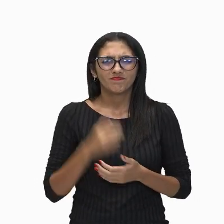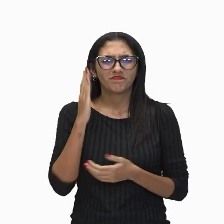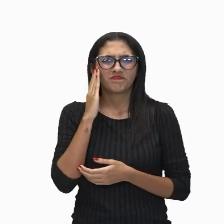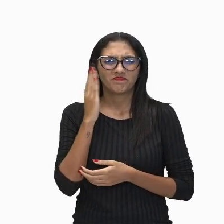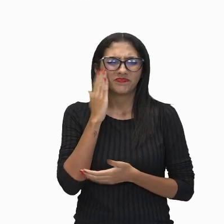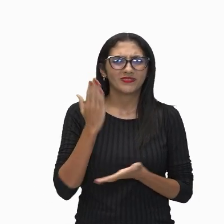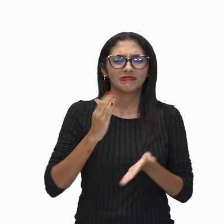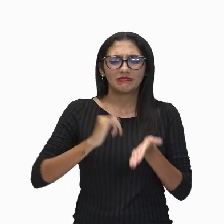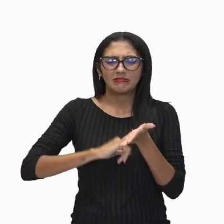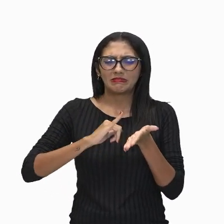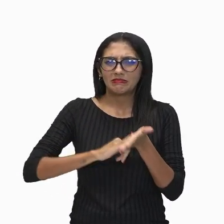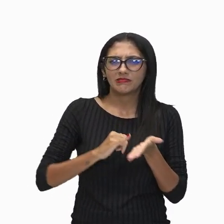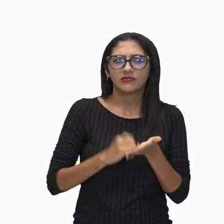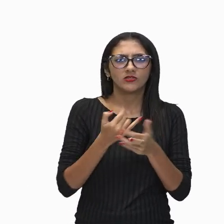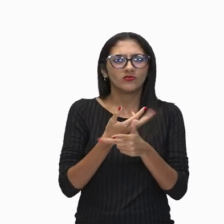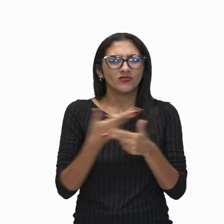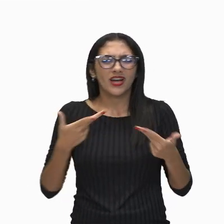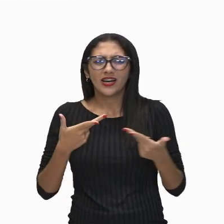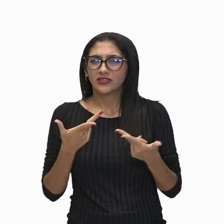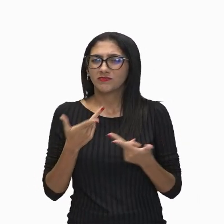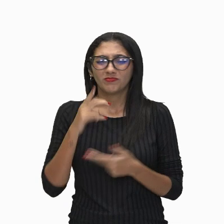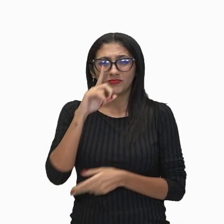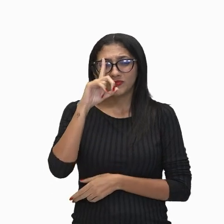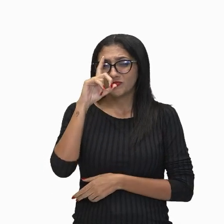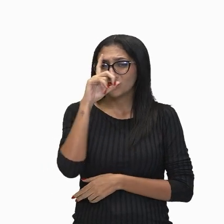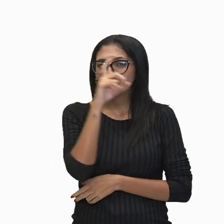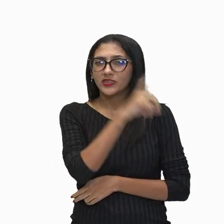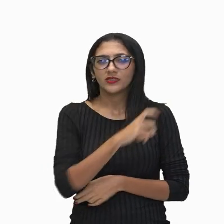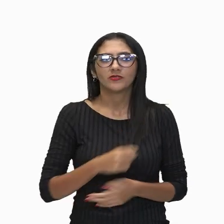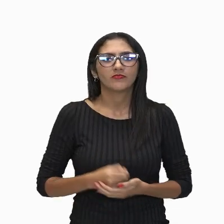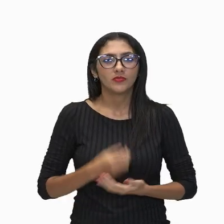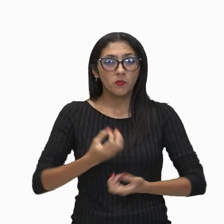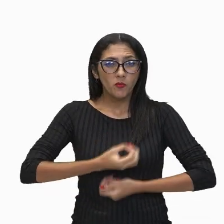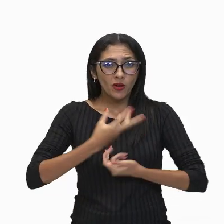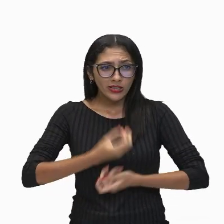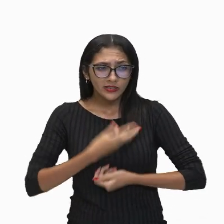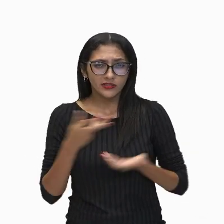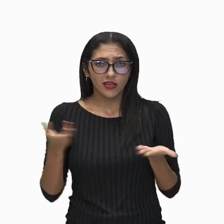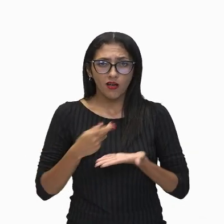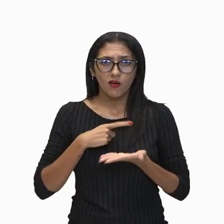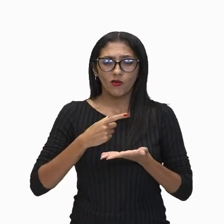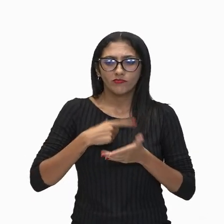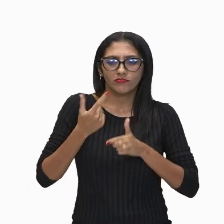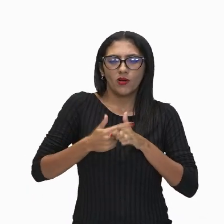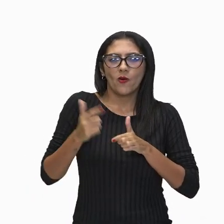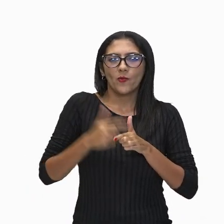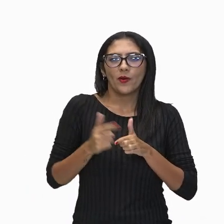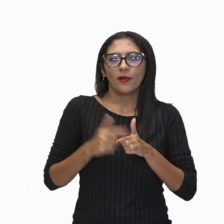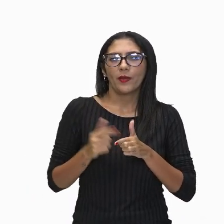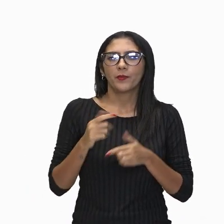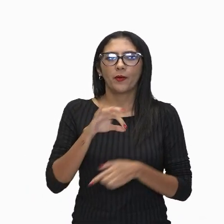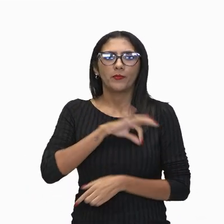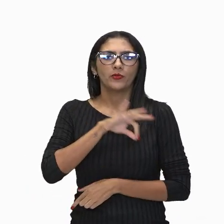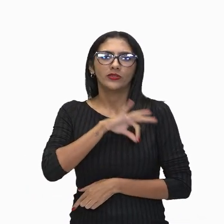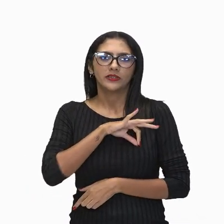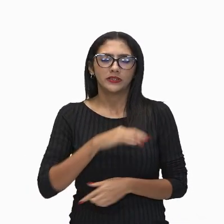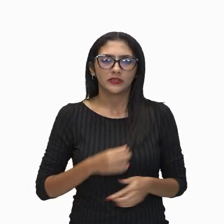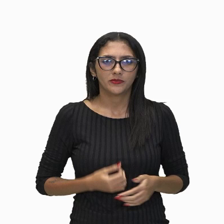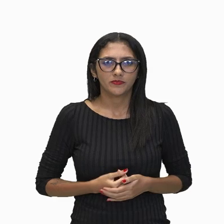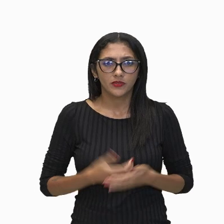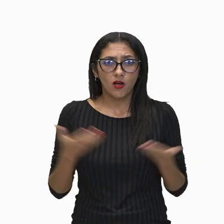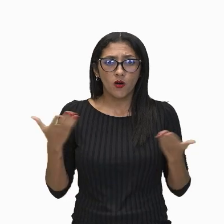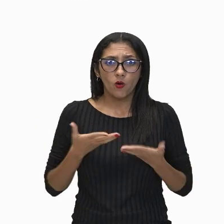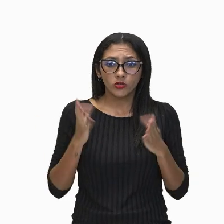verso sufoca. A poesia agora responde a inquérito policial militar. Digo adeus à ilusão, mas não ao